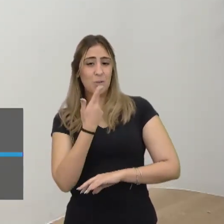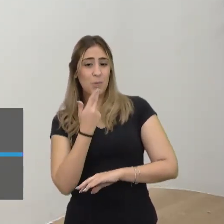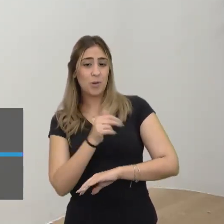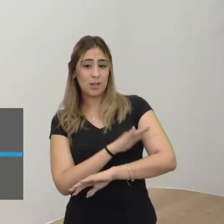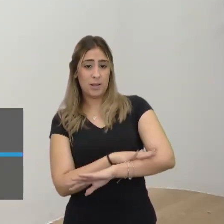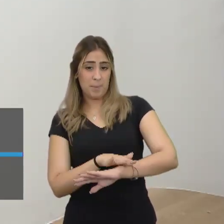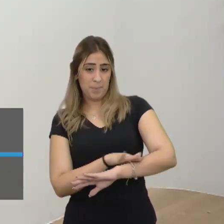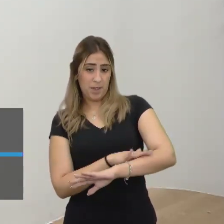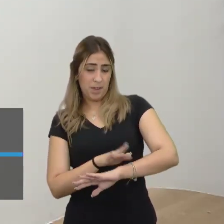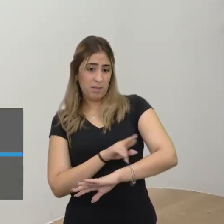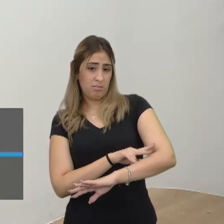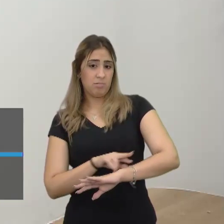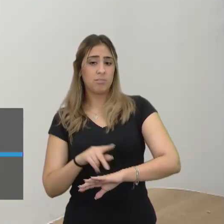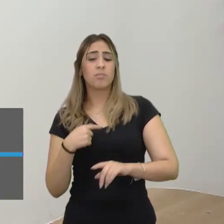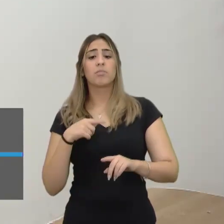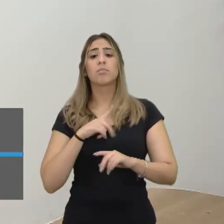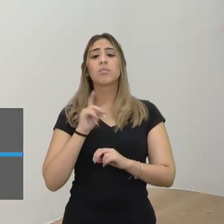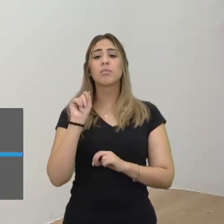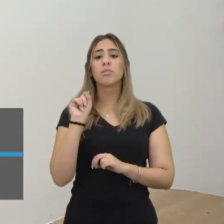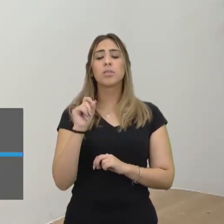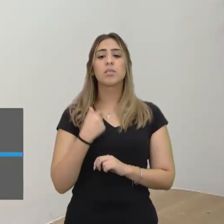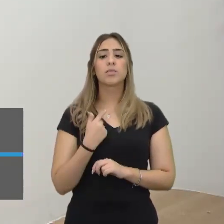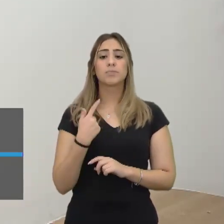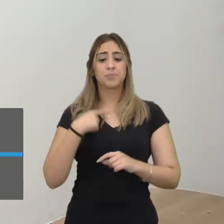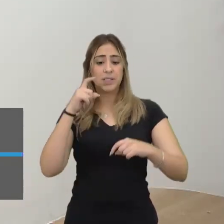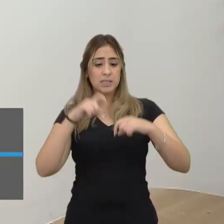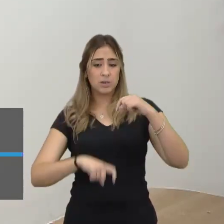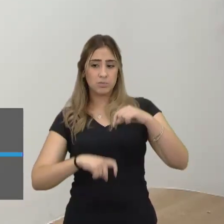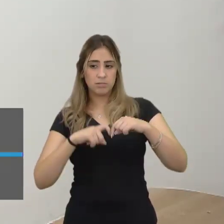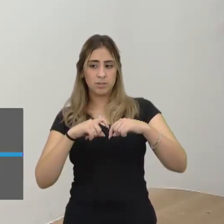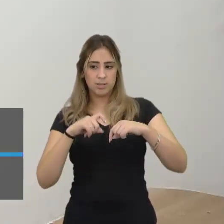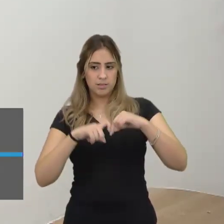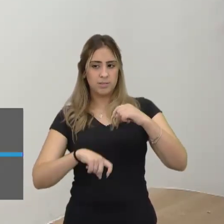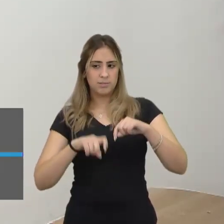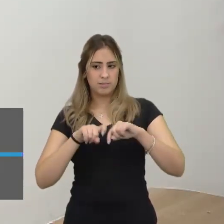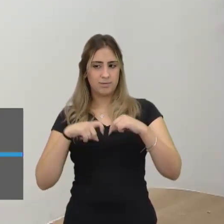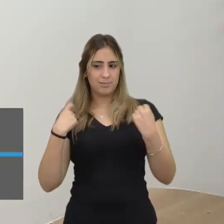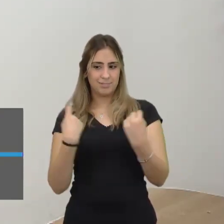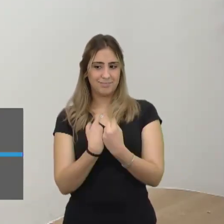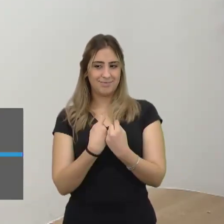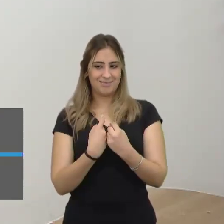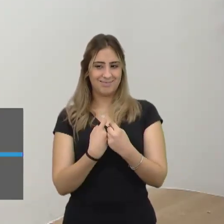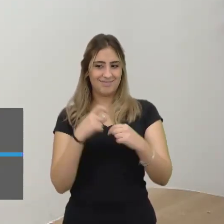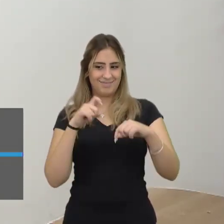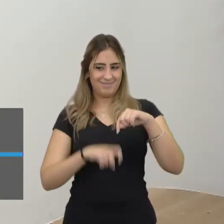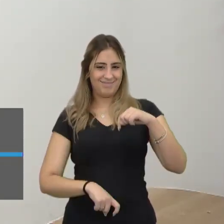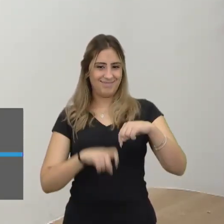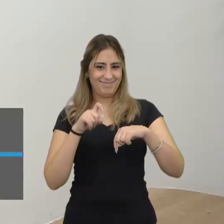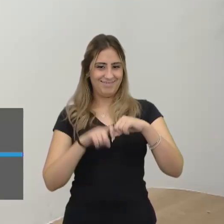pele, pela questão da sexualidade e outros